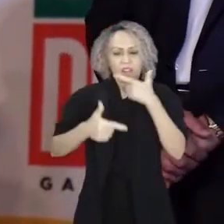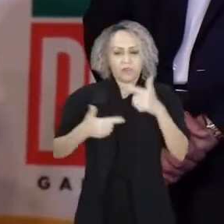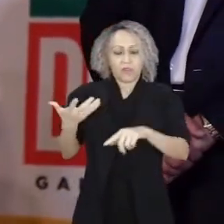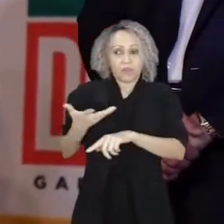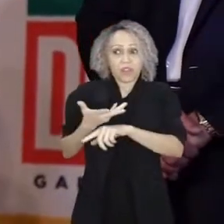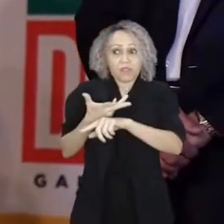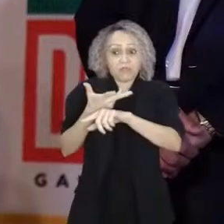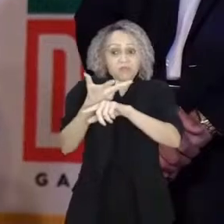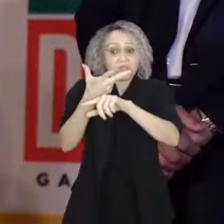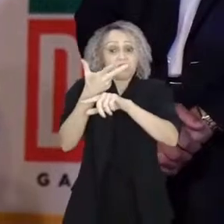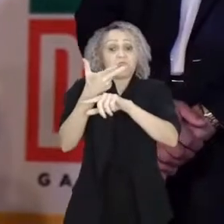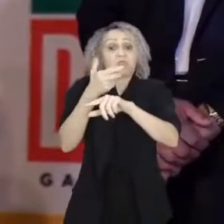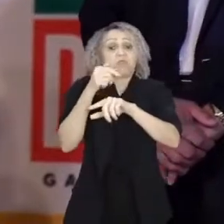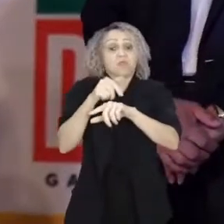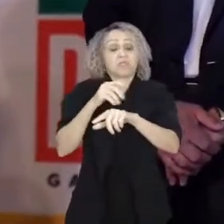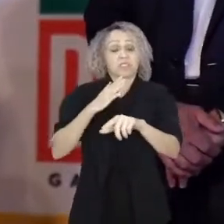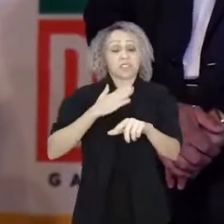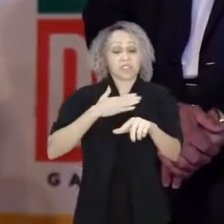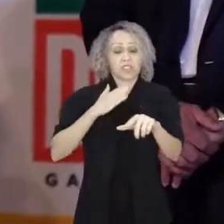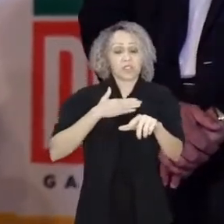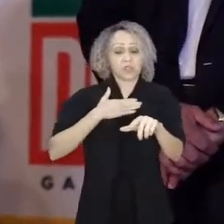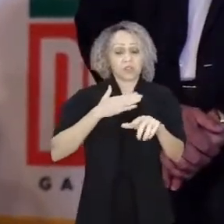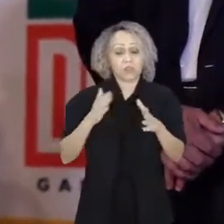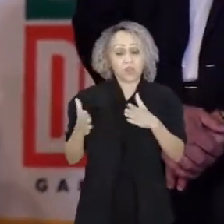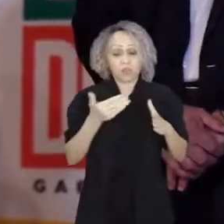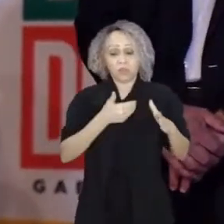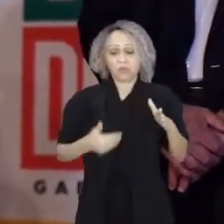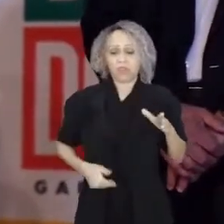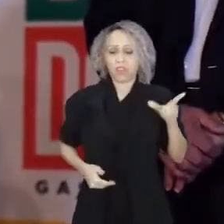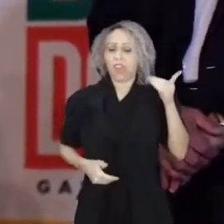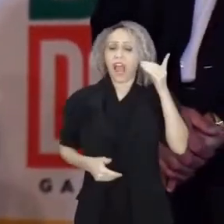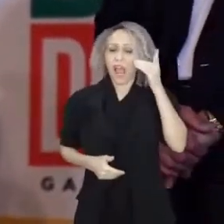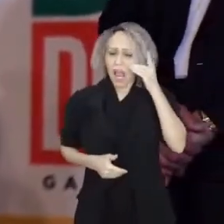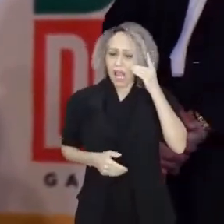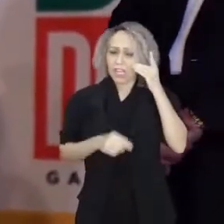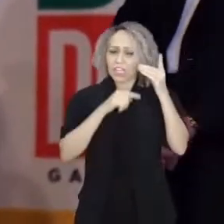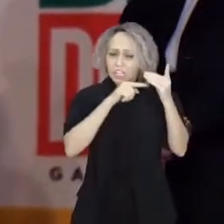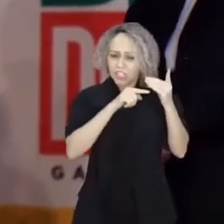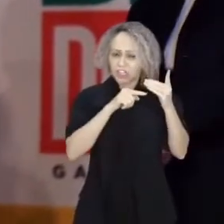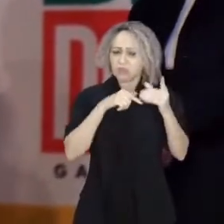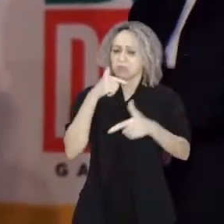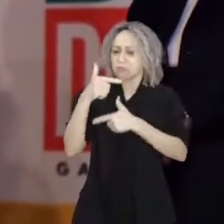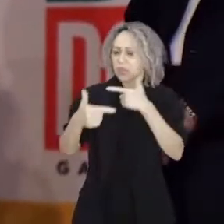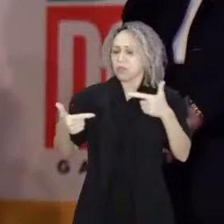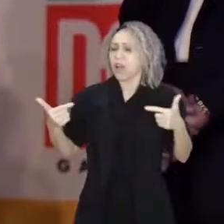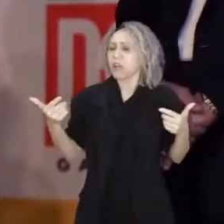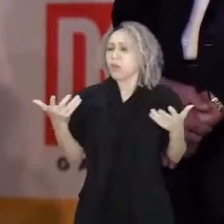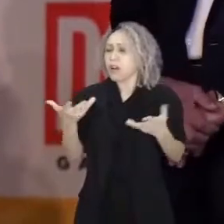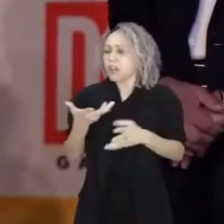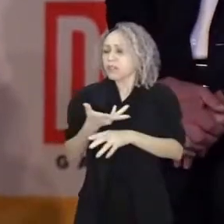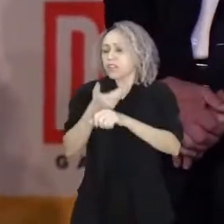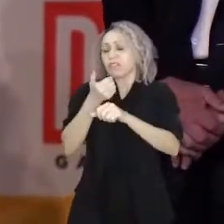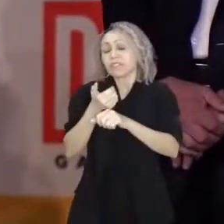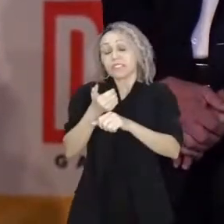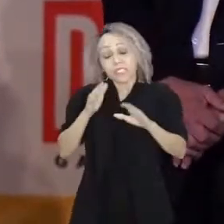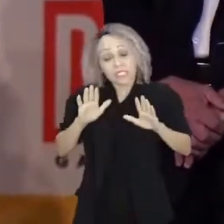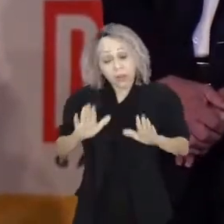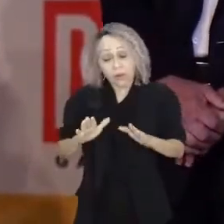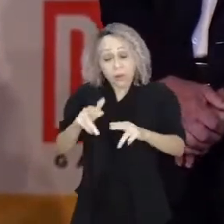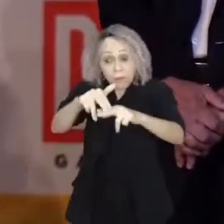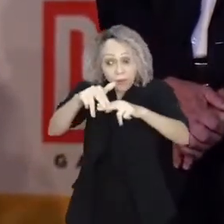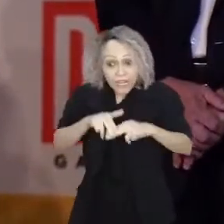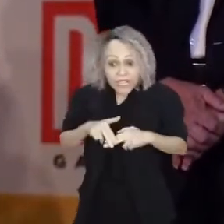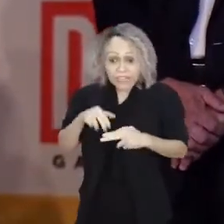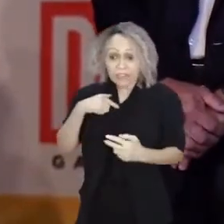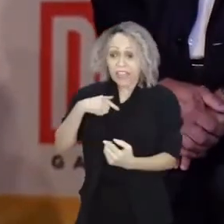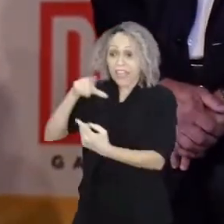uma grandeza excepcional. E aí vocês terão muita gente para perguntar as coisas. Quando vocês não quiserem perguntar para